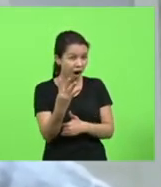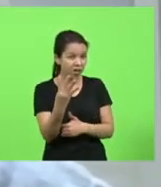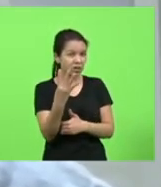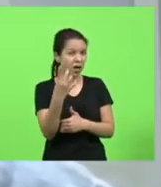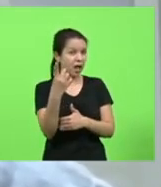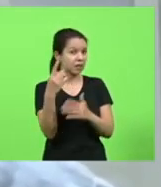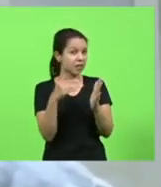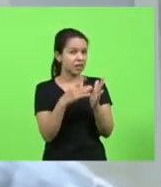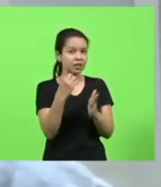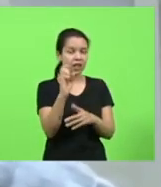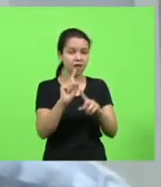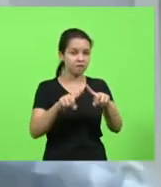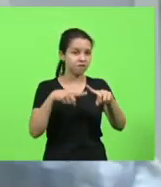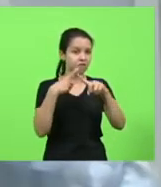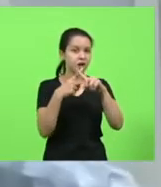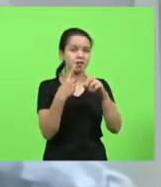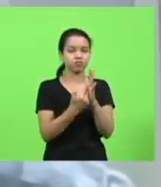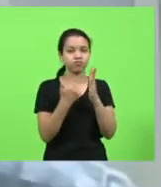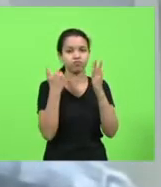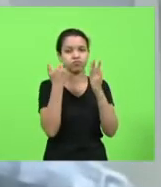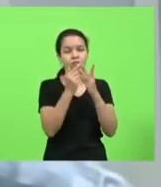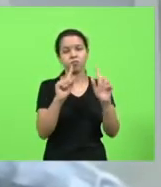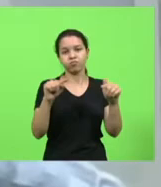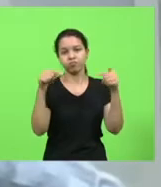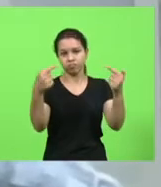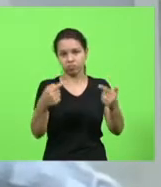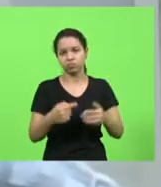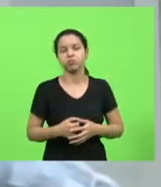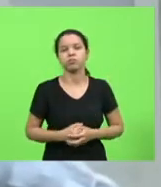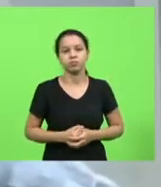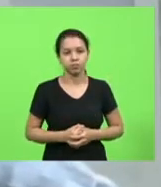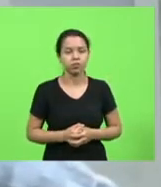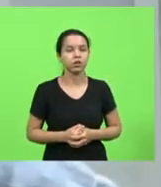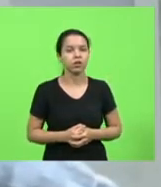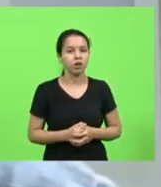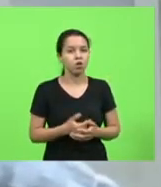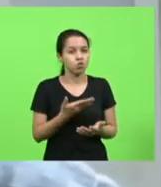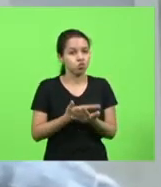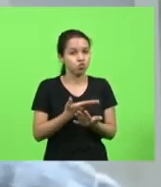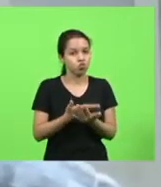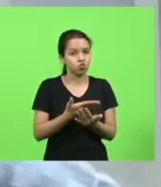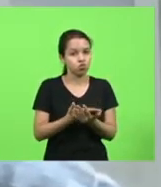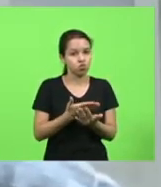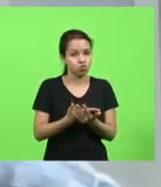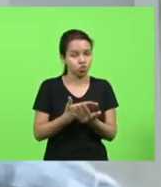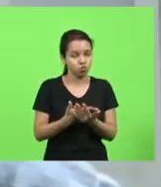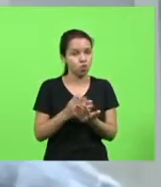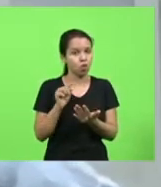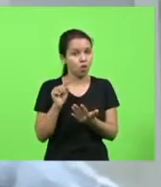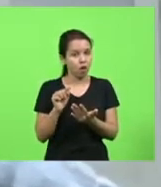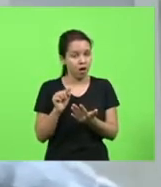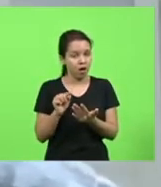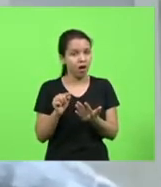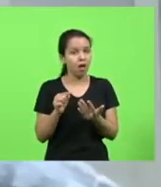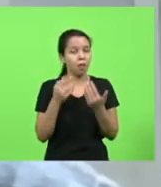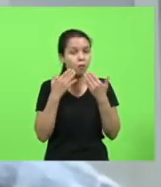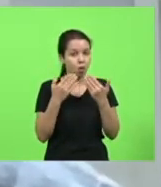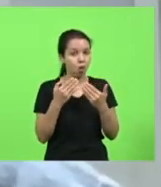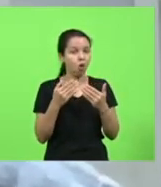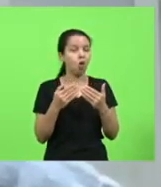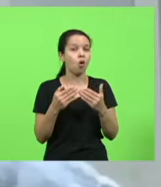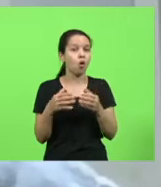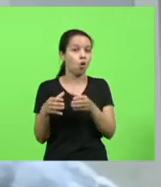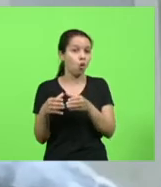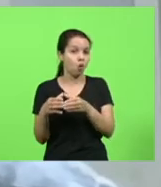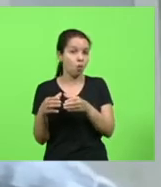O estudo da T21 Research Society, que é uma iniciativa colaborativa e internacional e que o Brasil